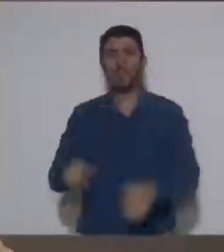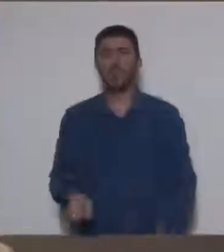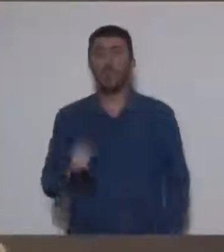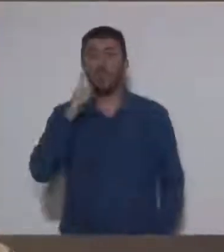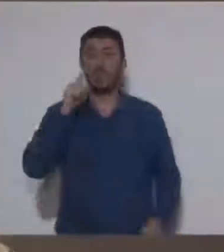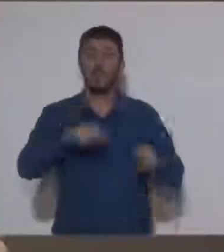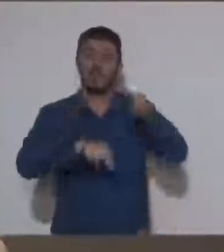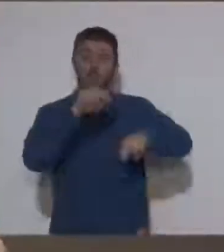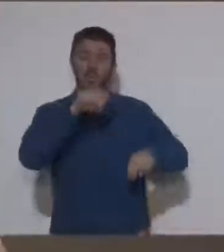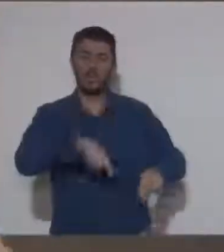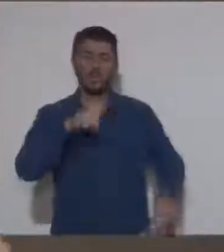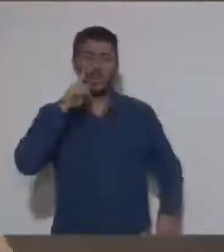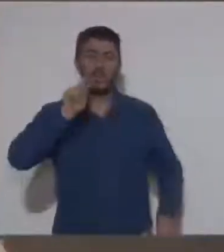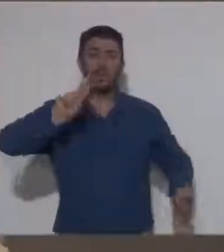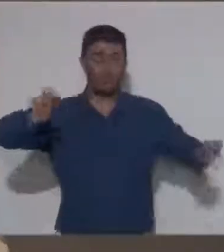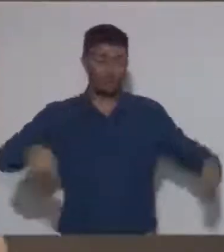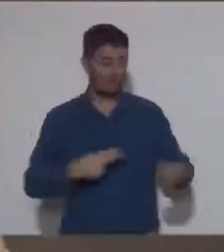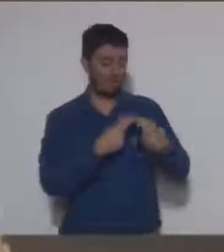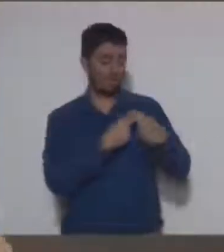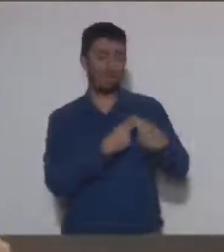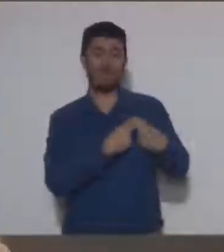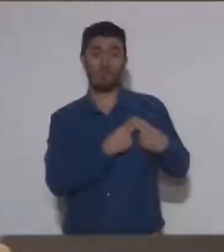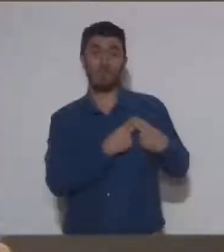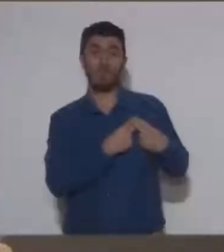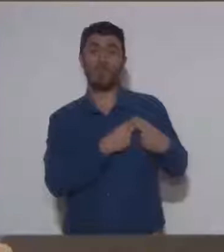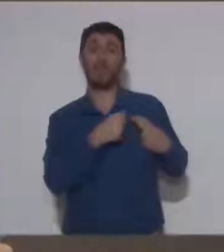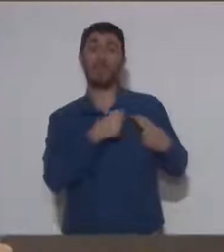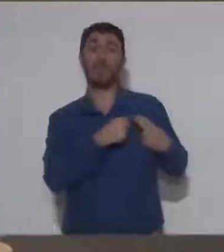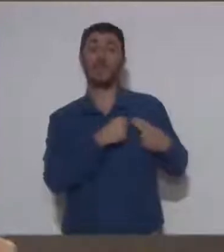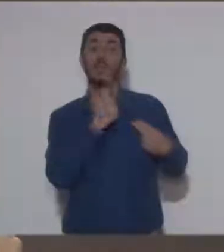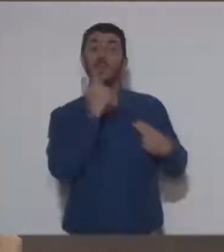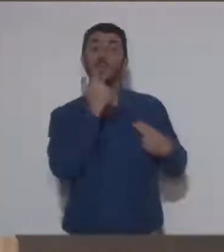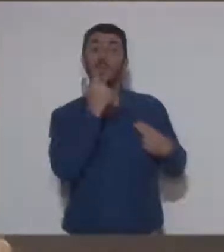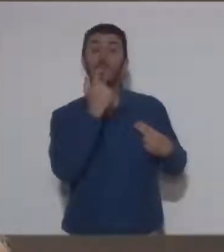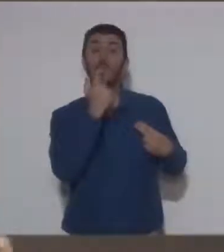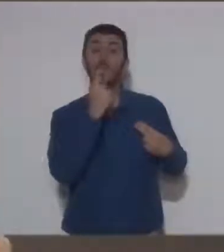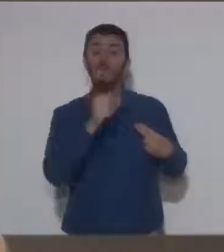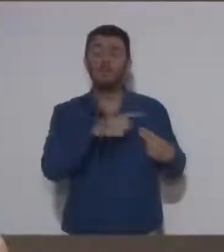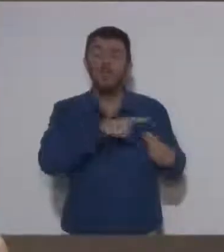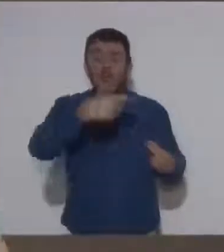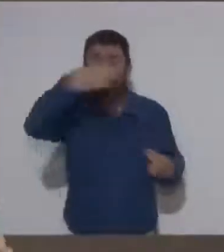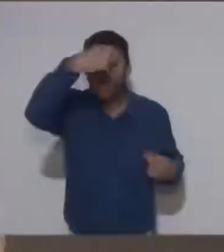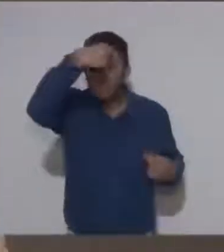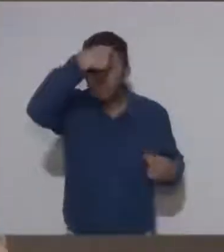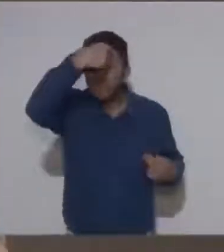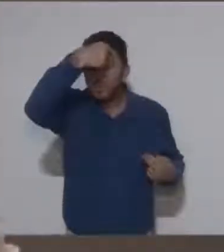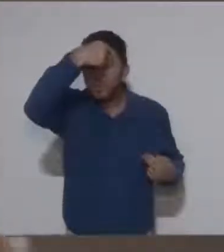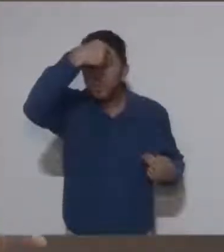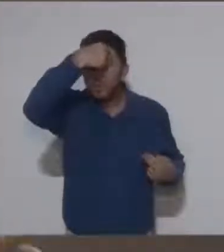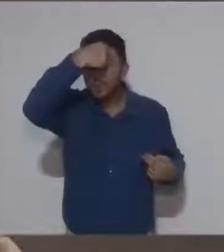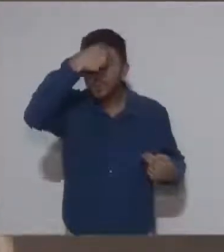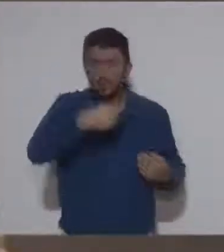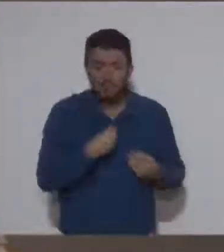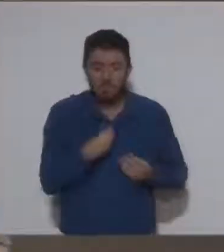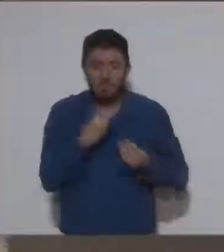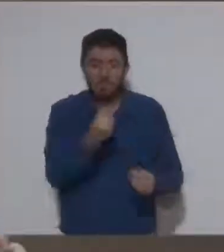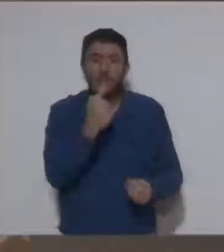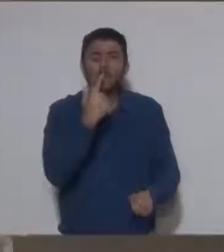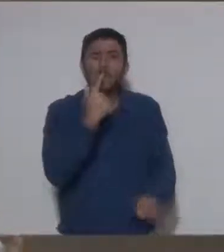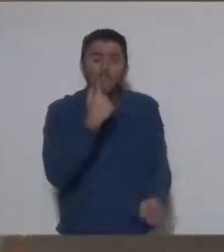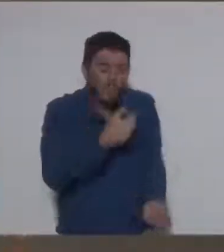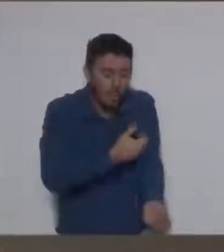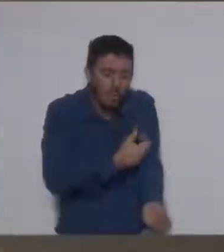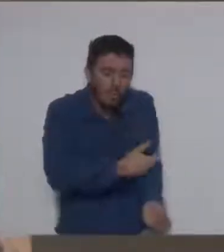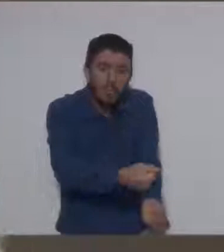símbolo vermelho, conscientização da importância da doação de sangue, não é? Então, são vários momentos e assuntos que